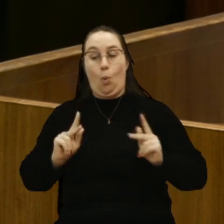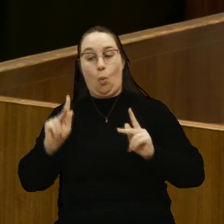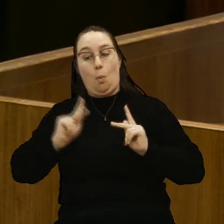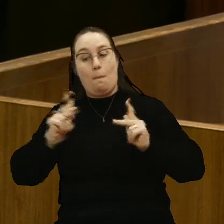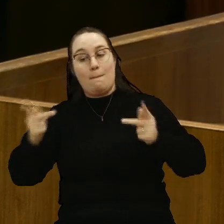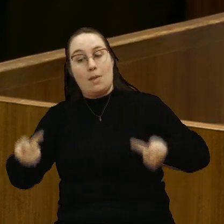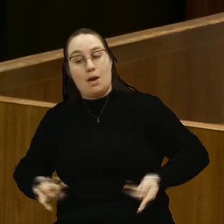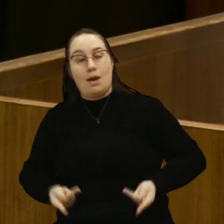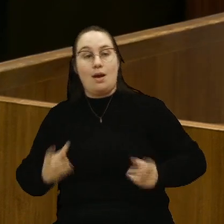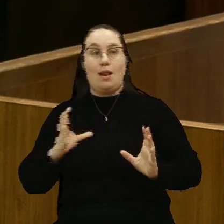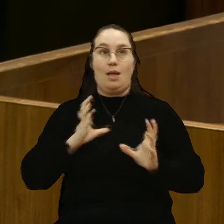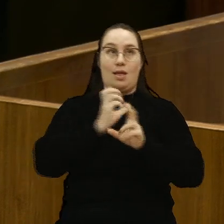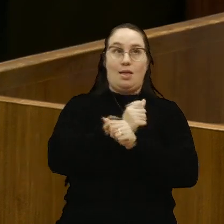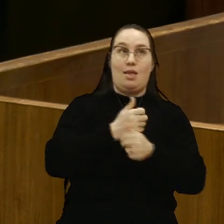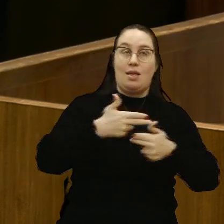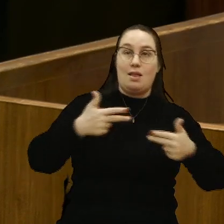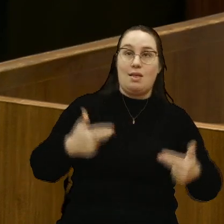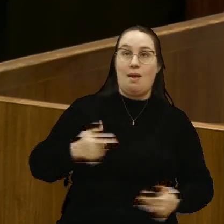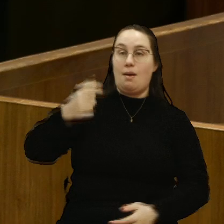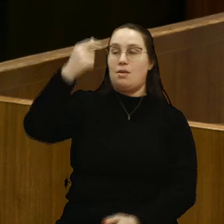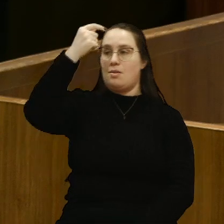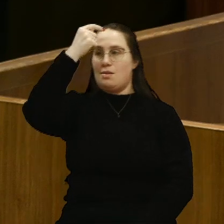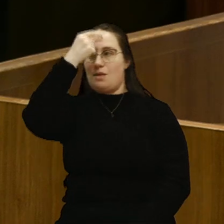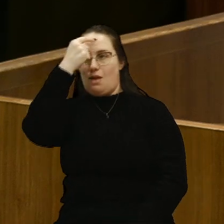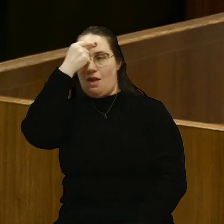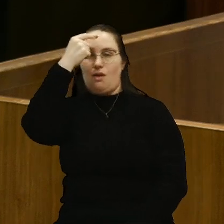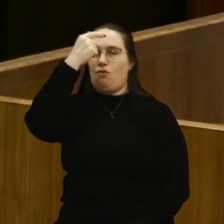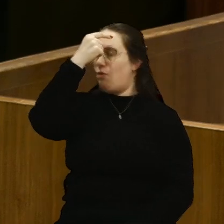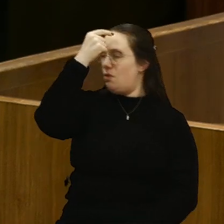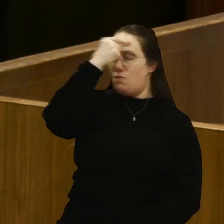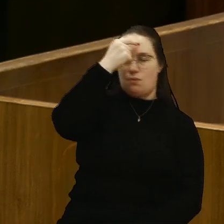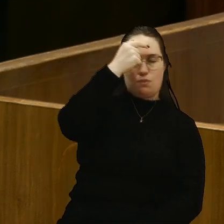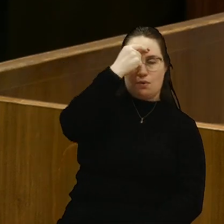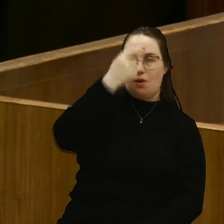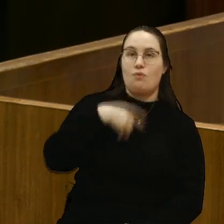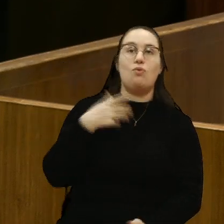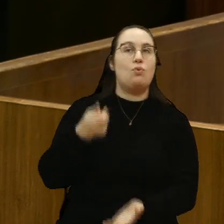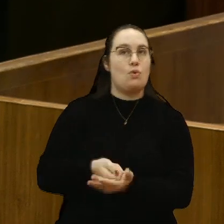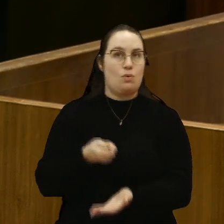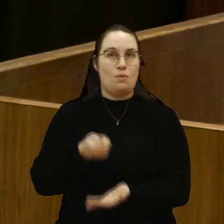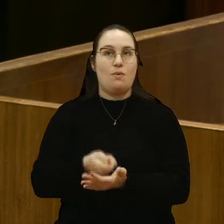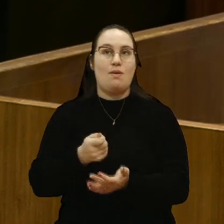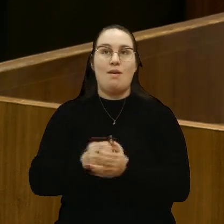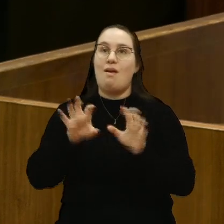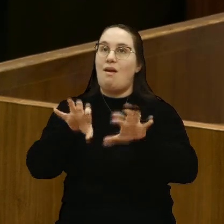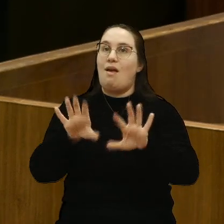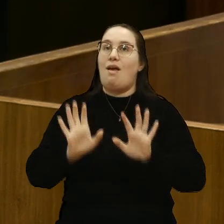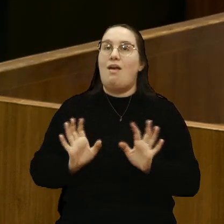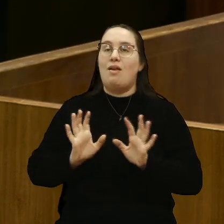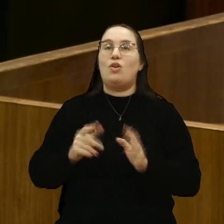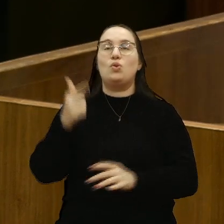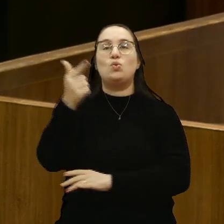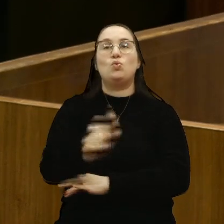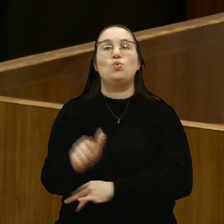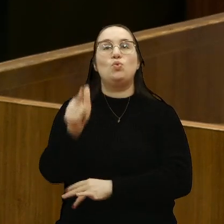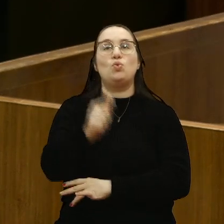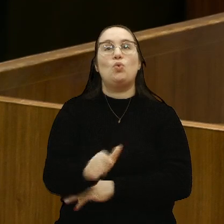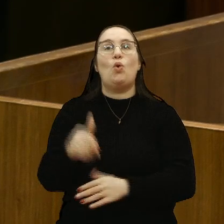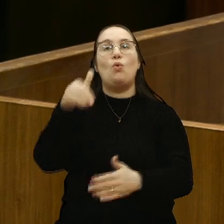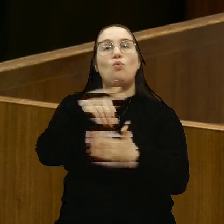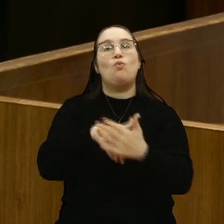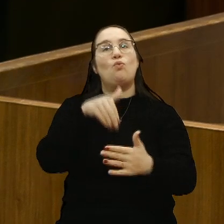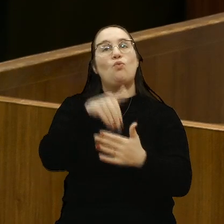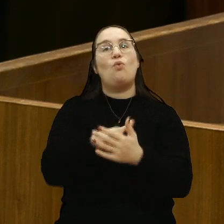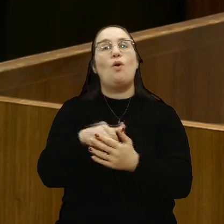e animal, ciente e senciente, é nossa obrigação. Seria isso, eu peço novamente o voto dos